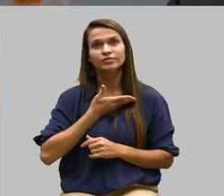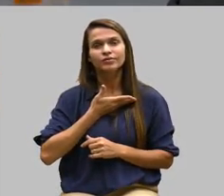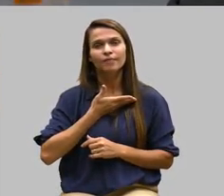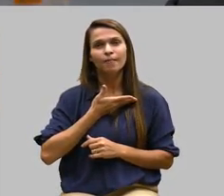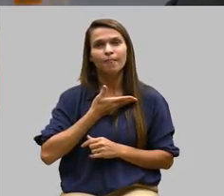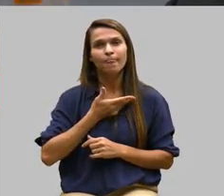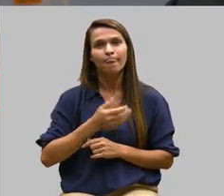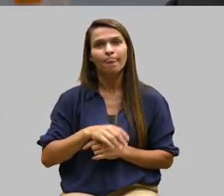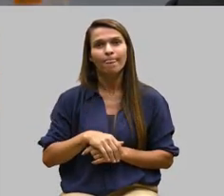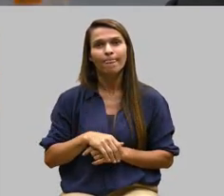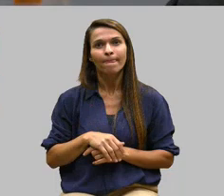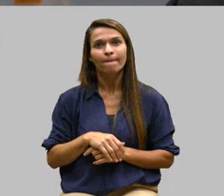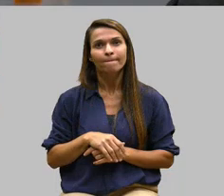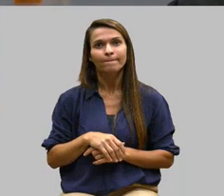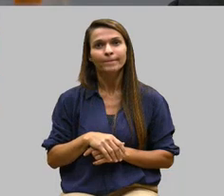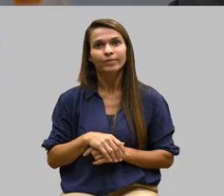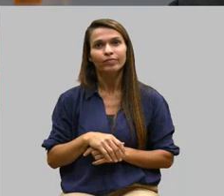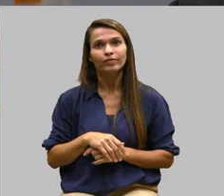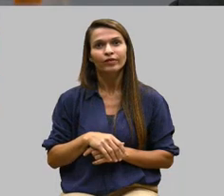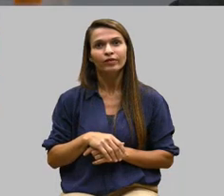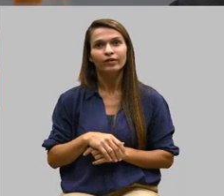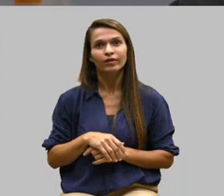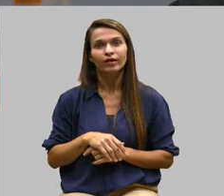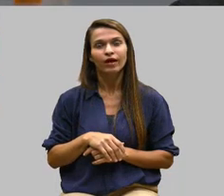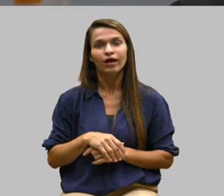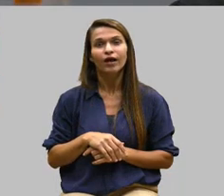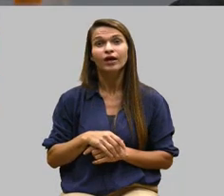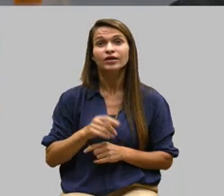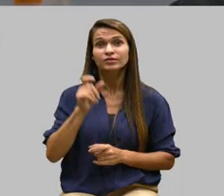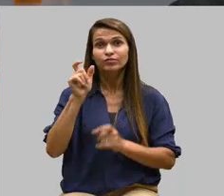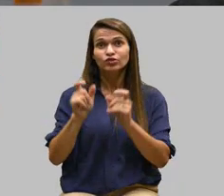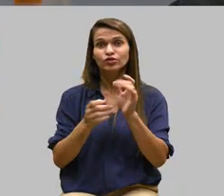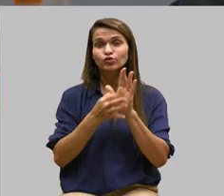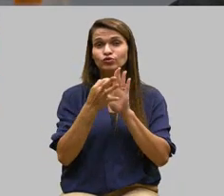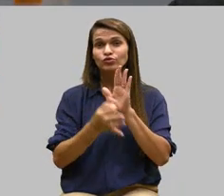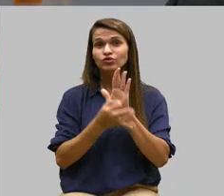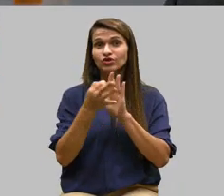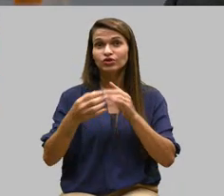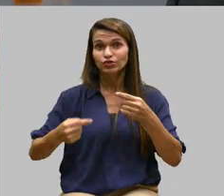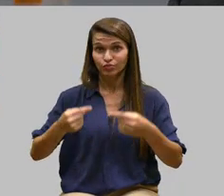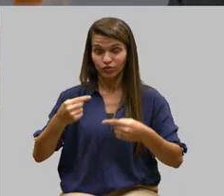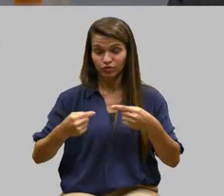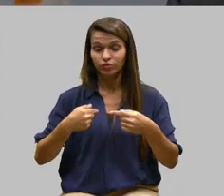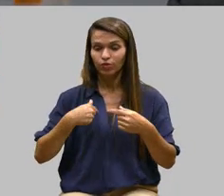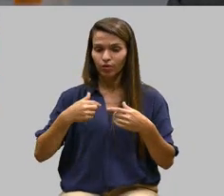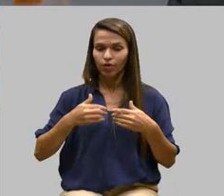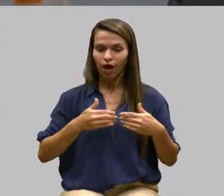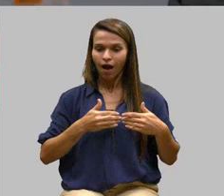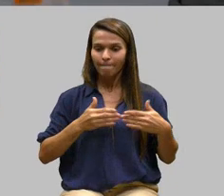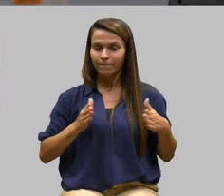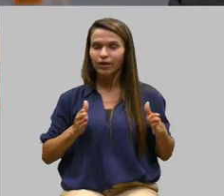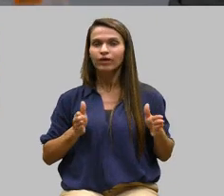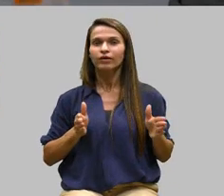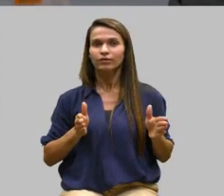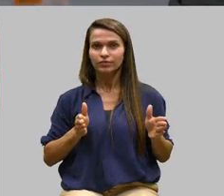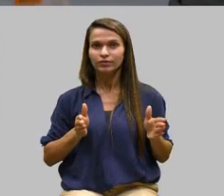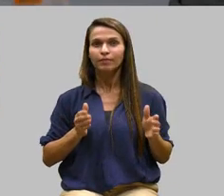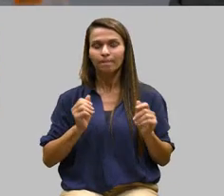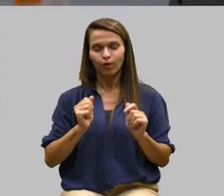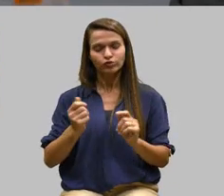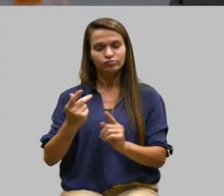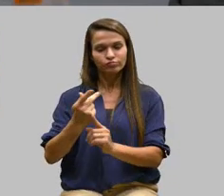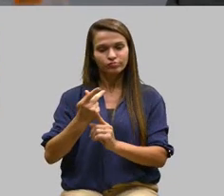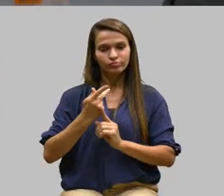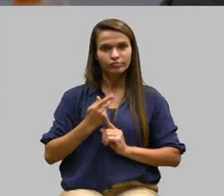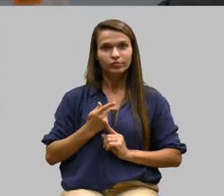pessoas as pessoas dando sugestão de política então eu quero dizer que eu estou à disposição de vocês tá de